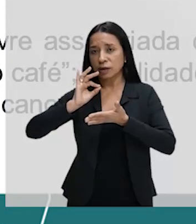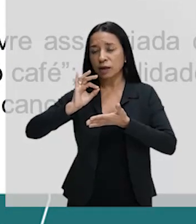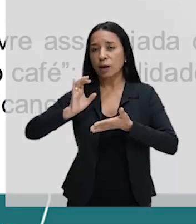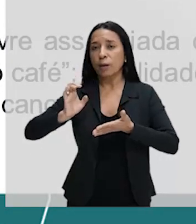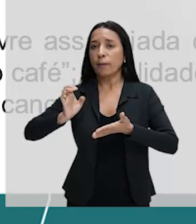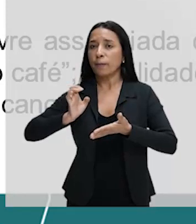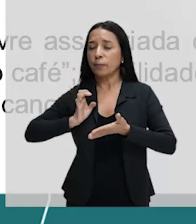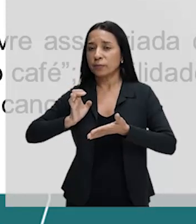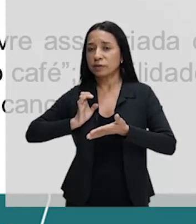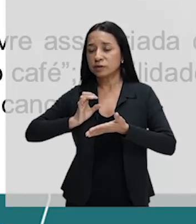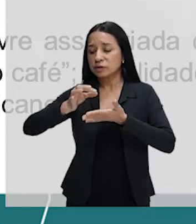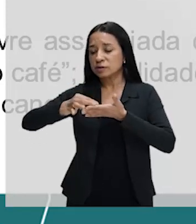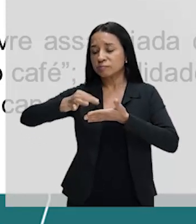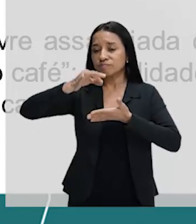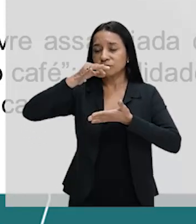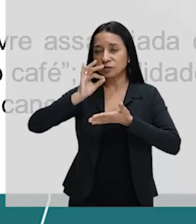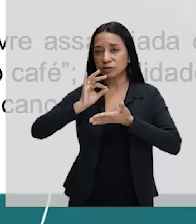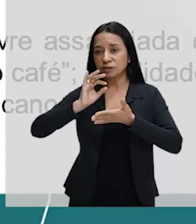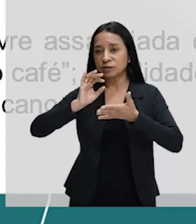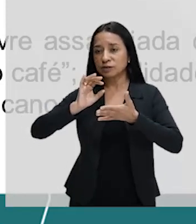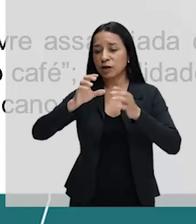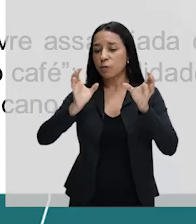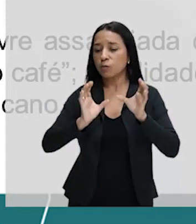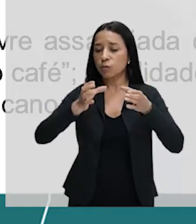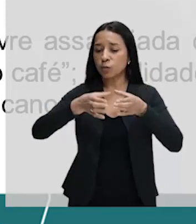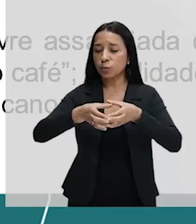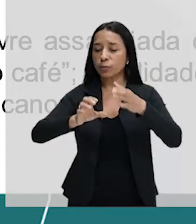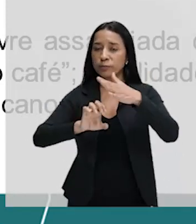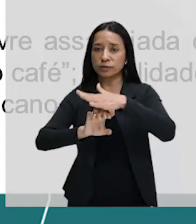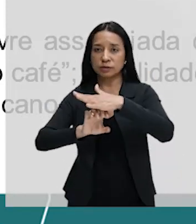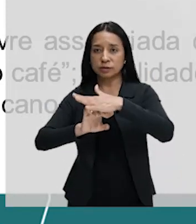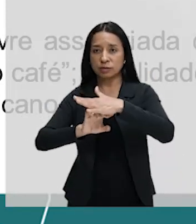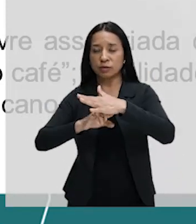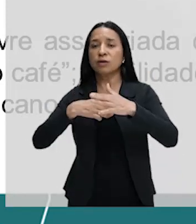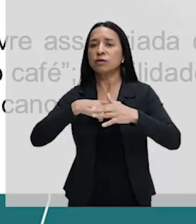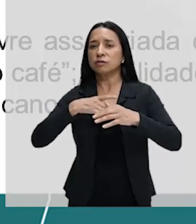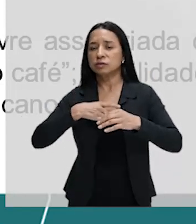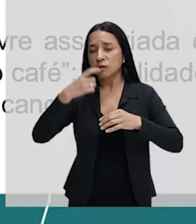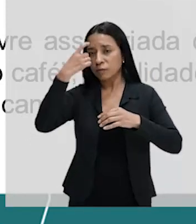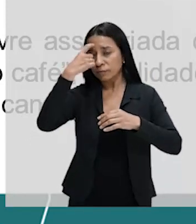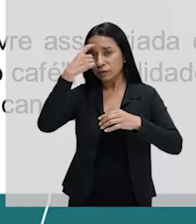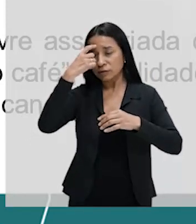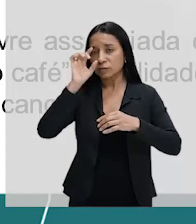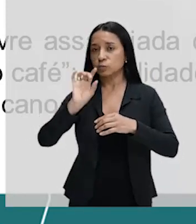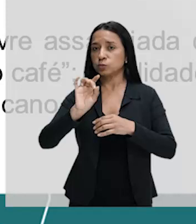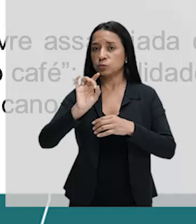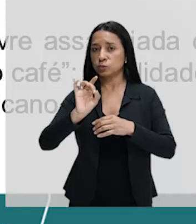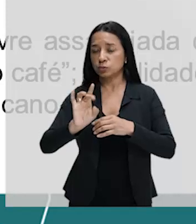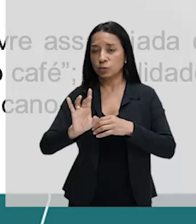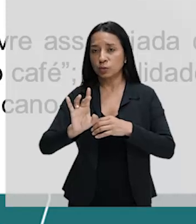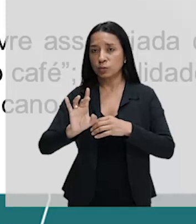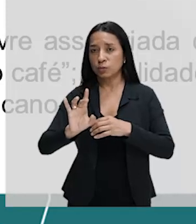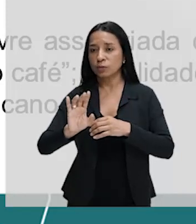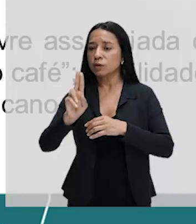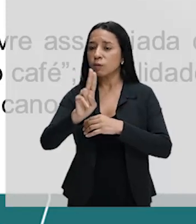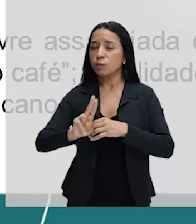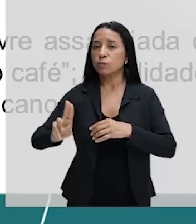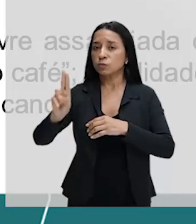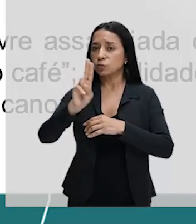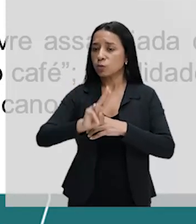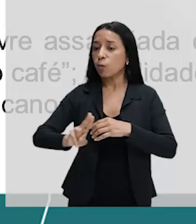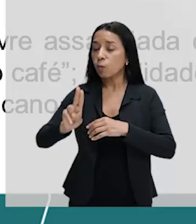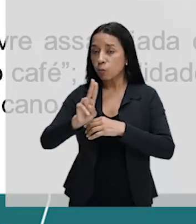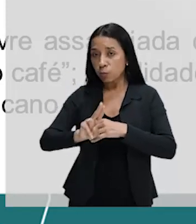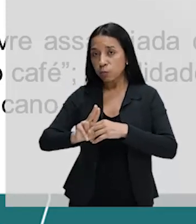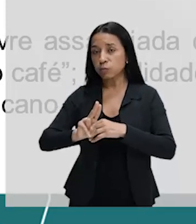cafeeira. Classe empresarial. Né? Eles têm uma mentalidade, não só na utilização da mão de